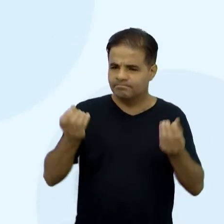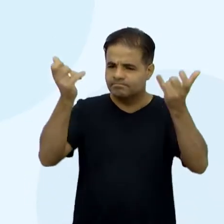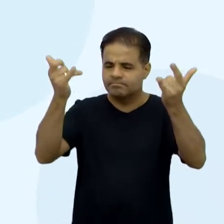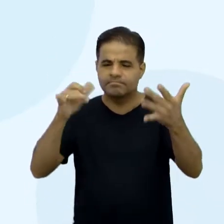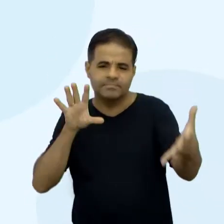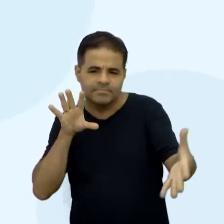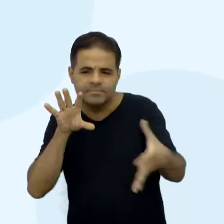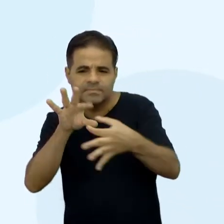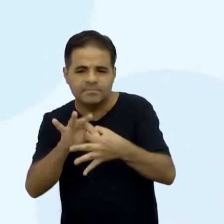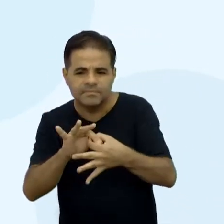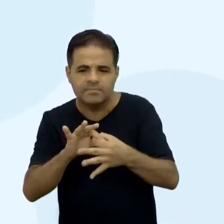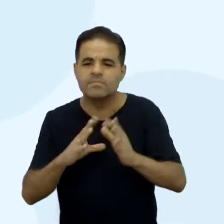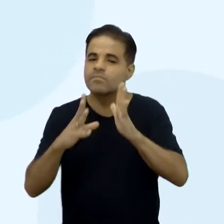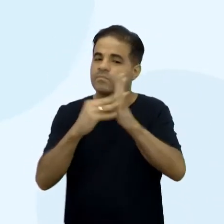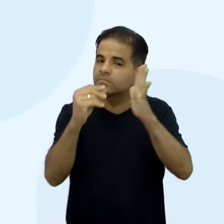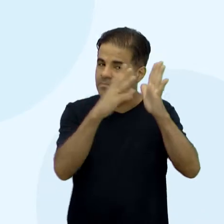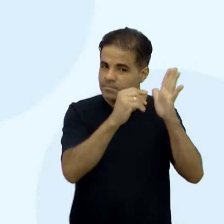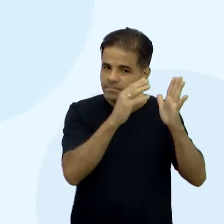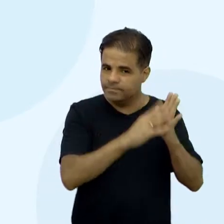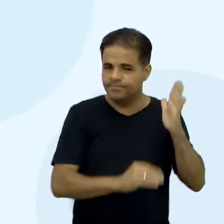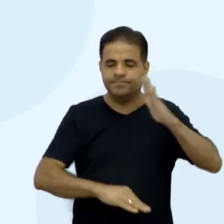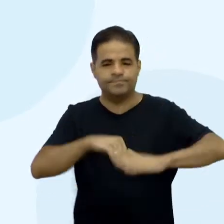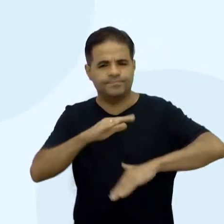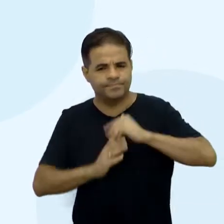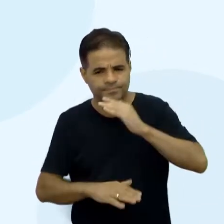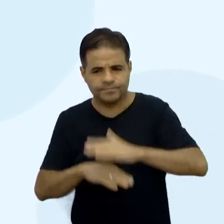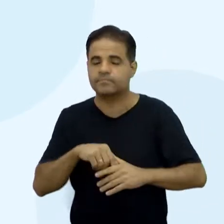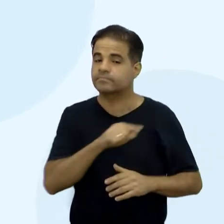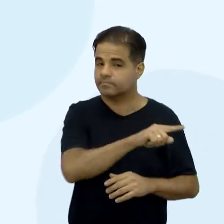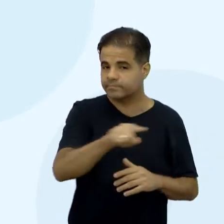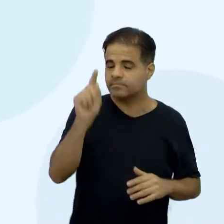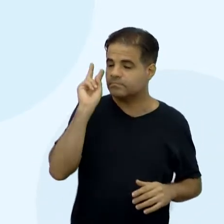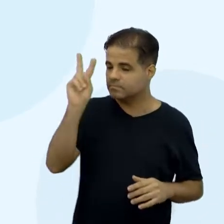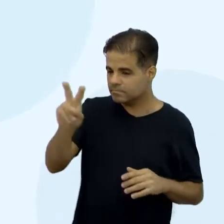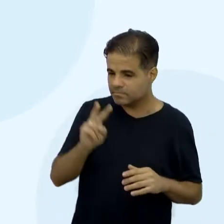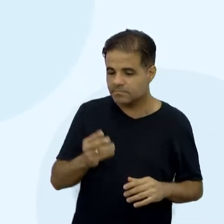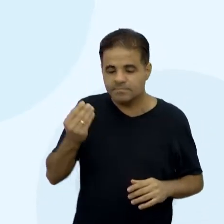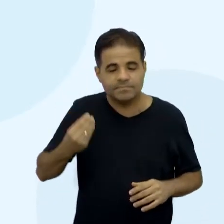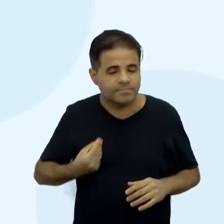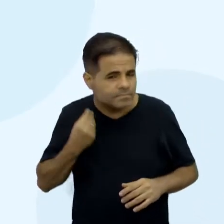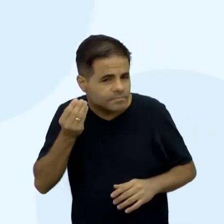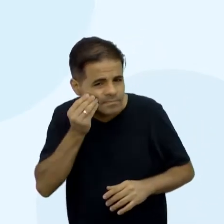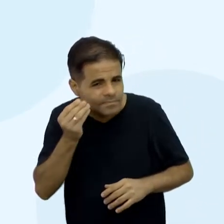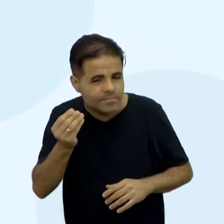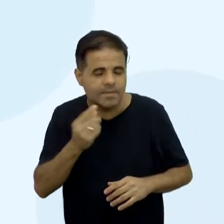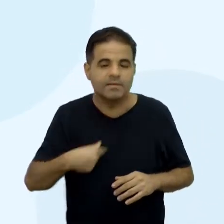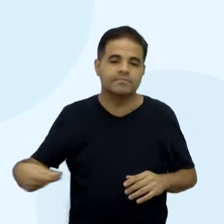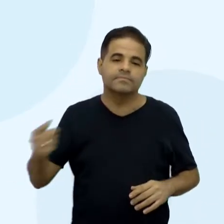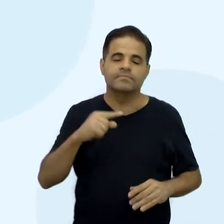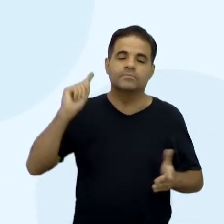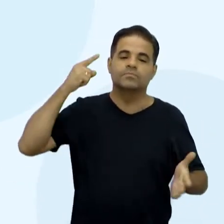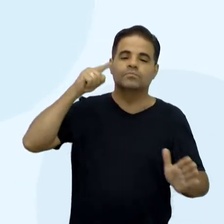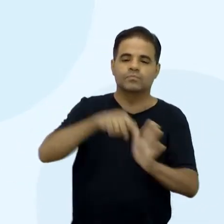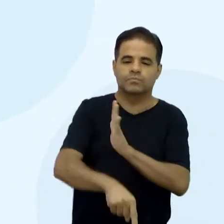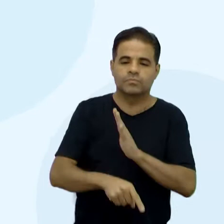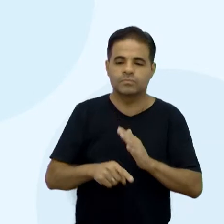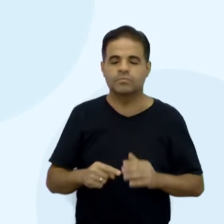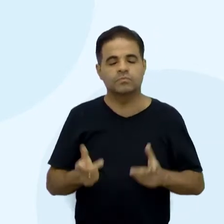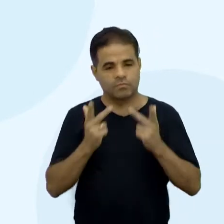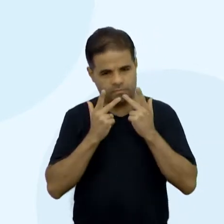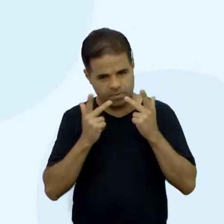fazer ligação com uma modalidade praticada que você vivenciou. Vivenciei. O nosso aprofundamento, a gente